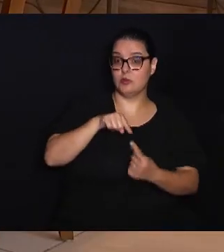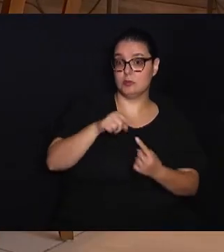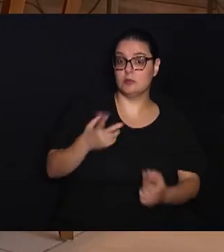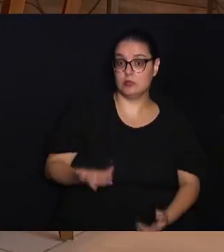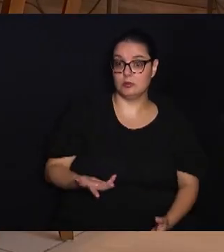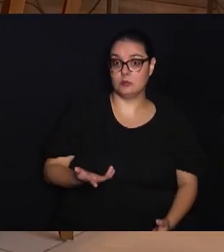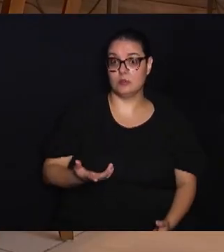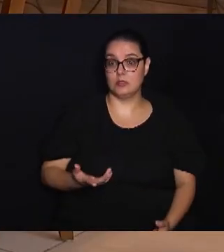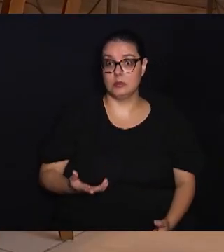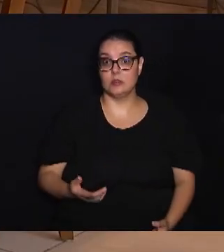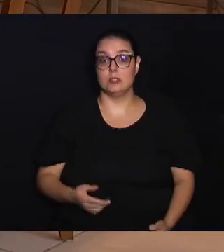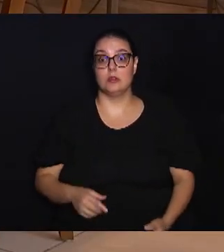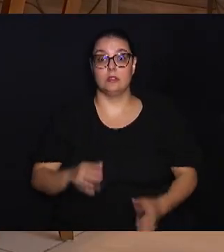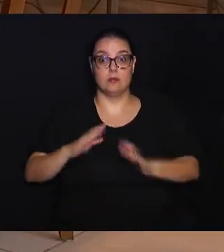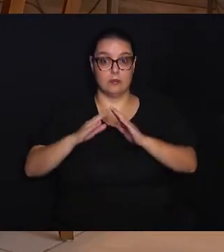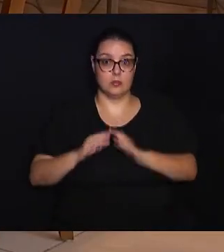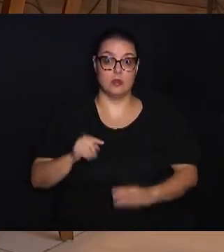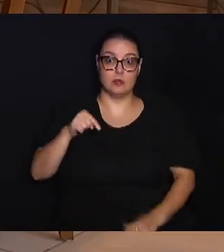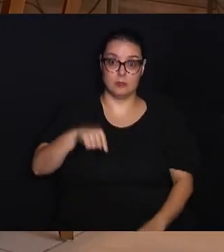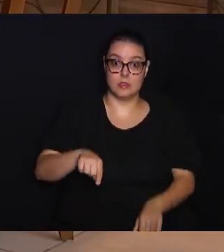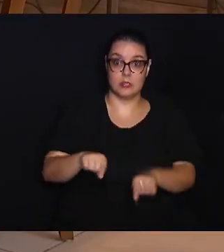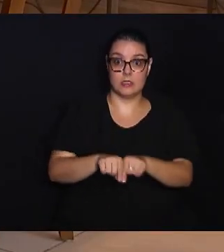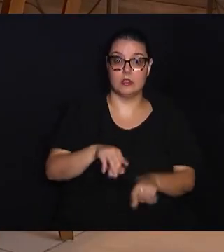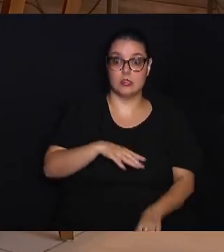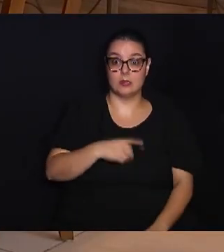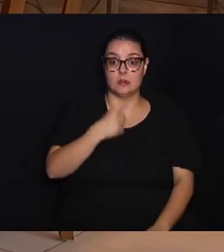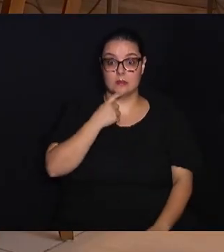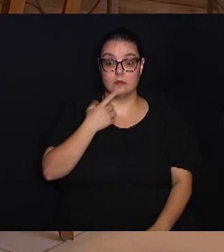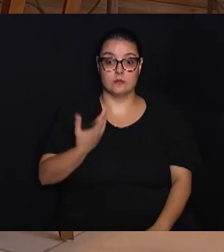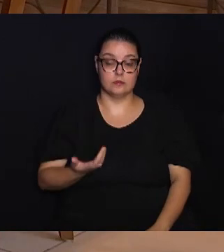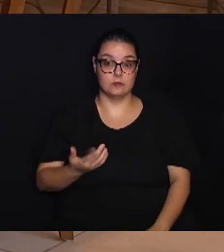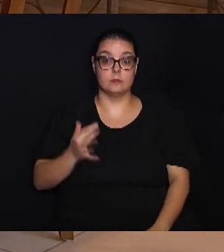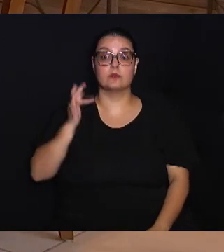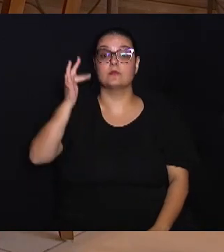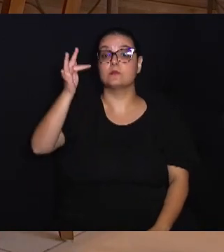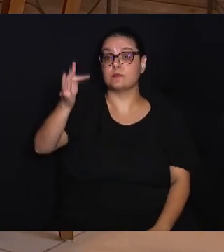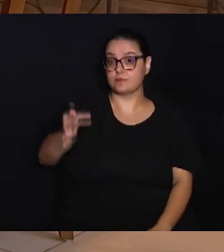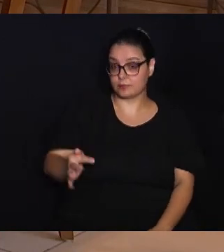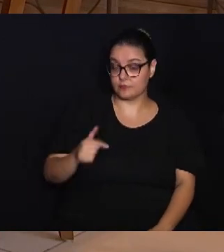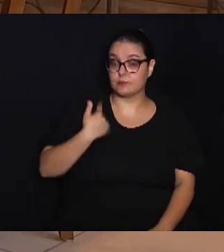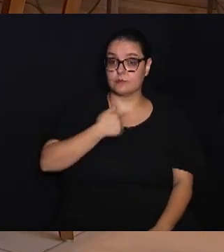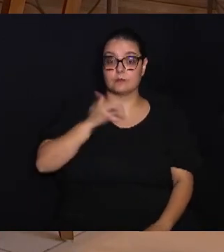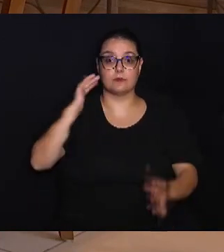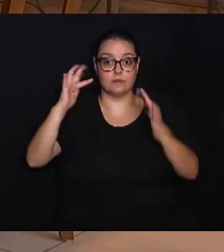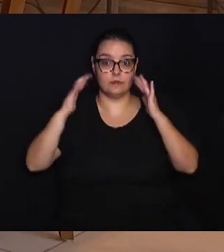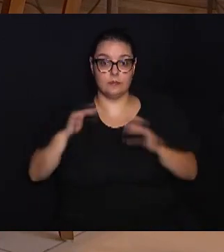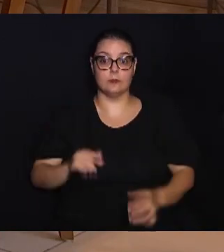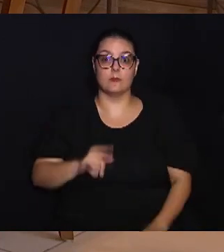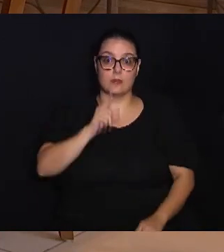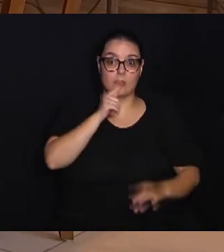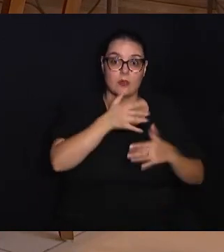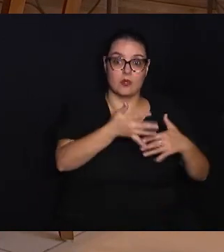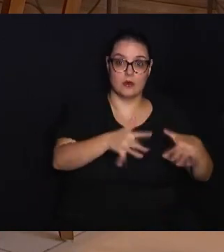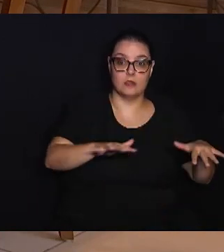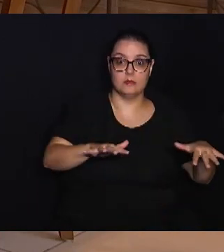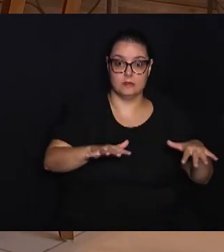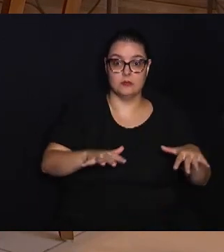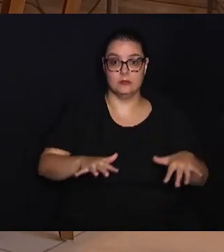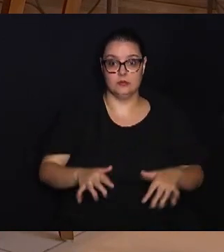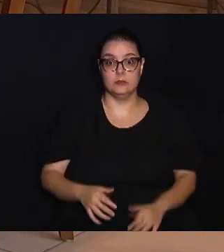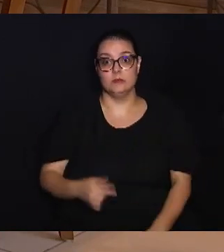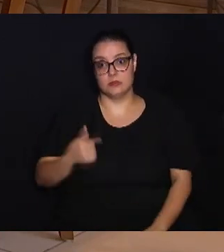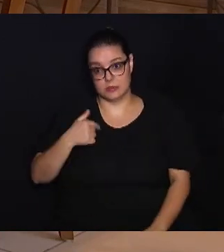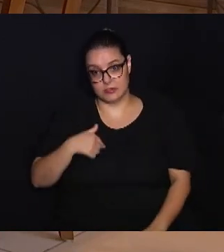objetivo futuro é que eu esteja também residindo aqui em Campinas e futuramente que é o nosso sonho litoral